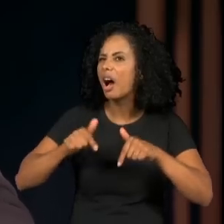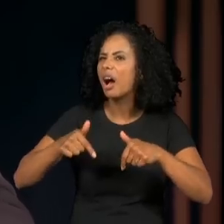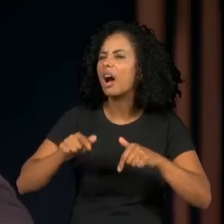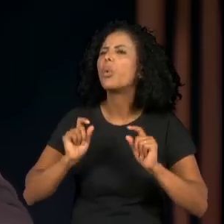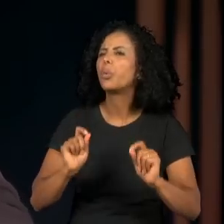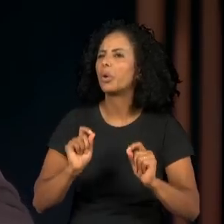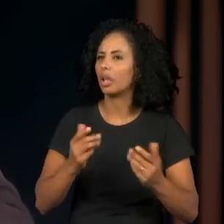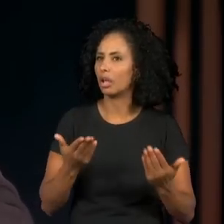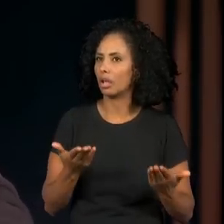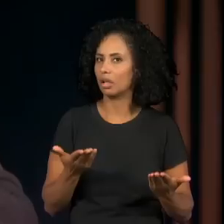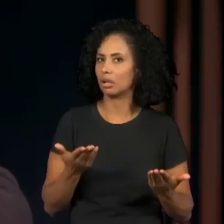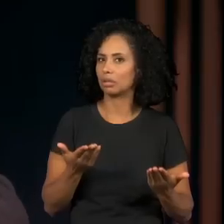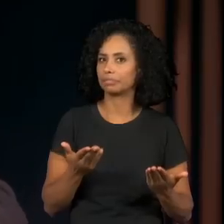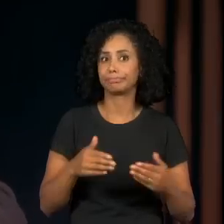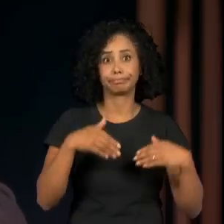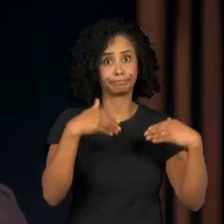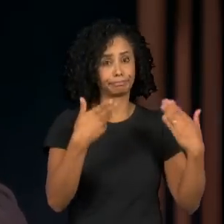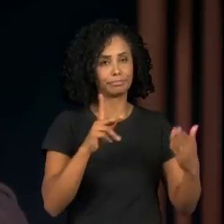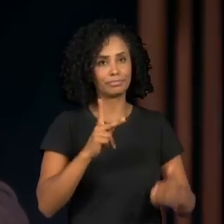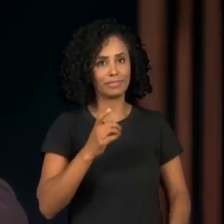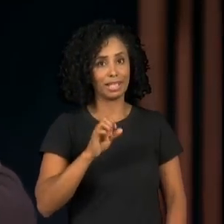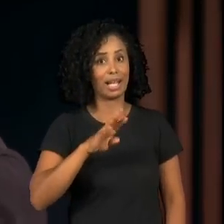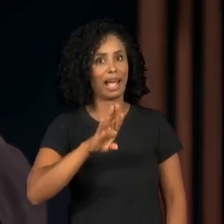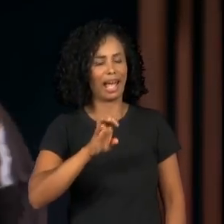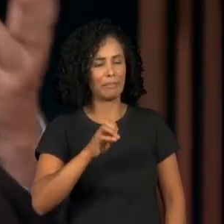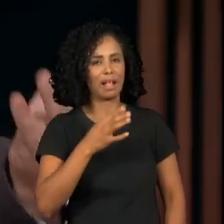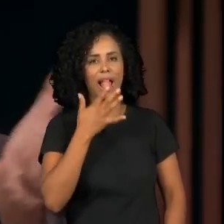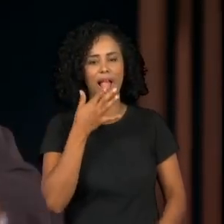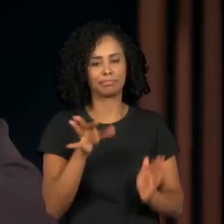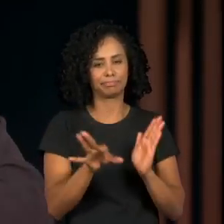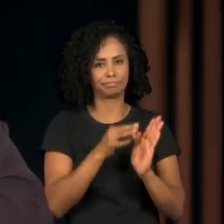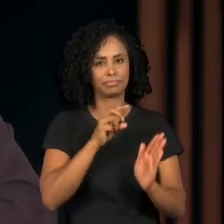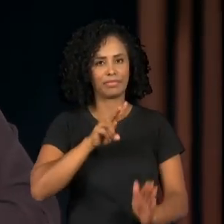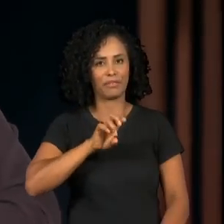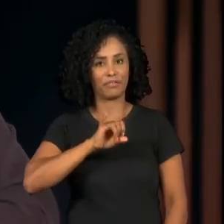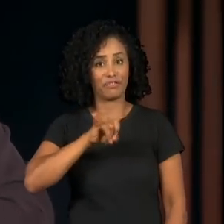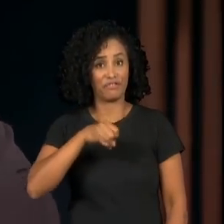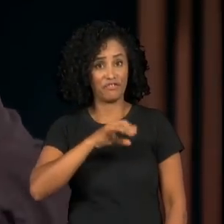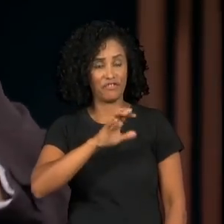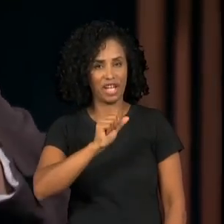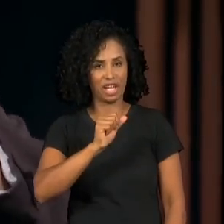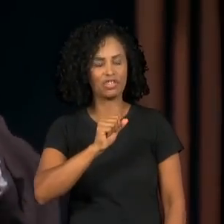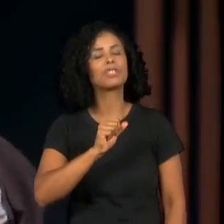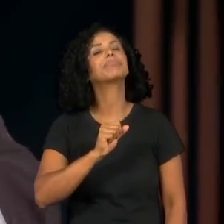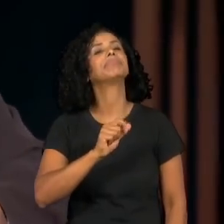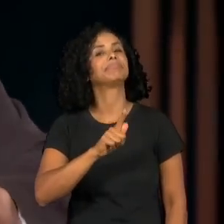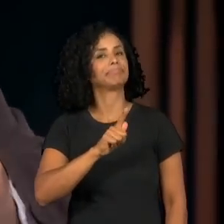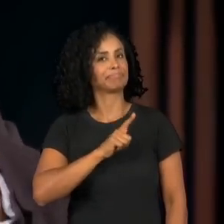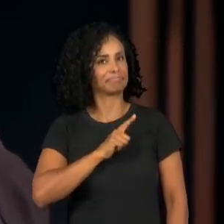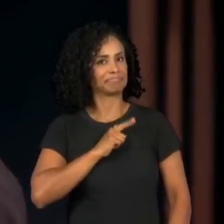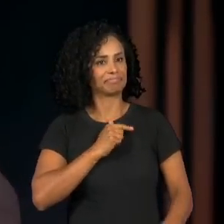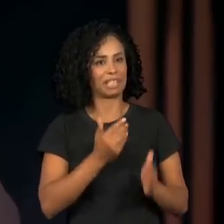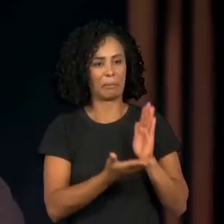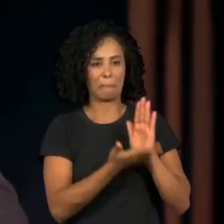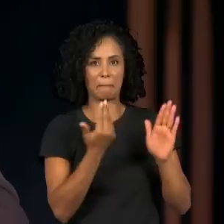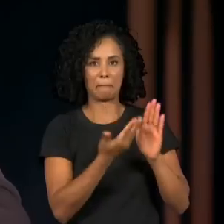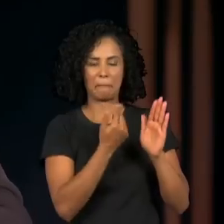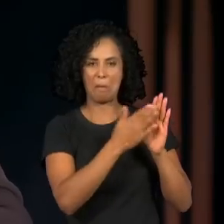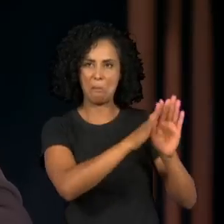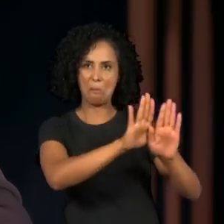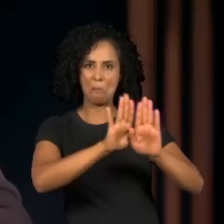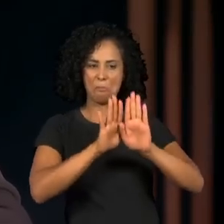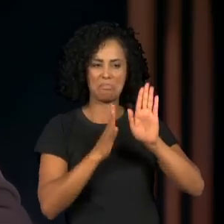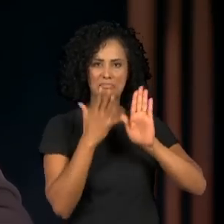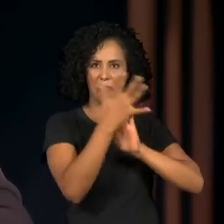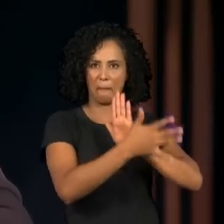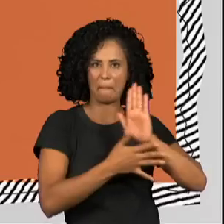só da Hebe, é bom lembrar que a Veja, que era a revista mais importante do país, botou o Collor na capa como o